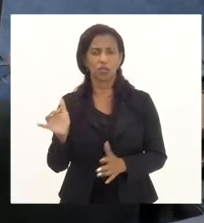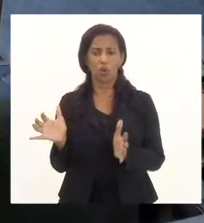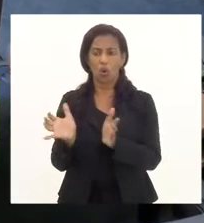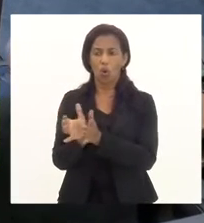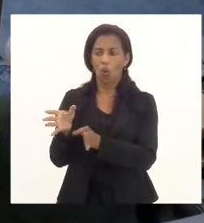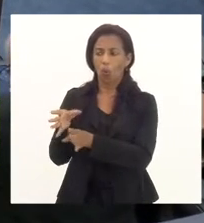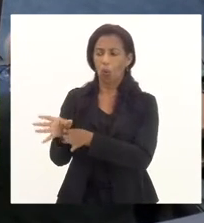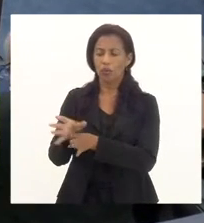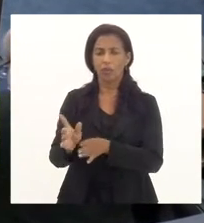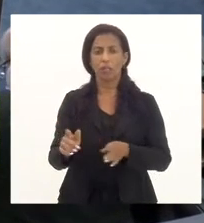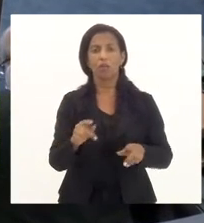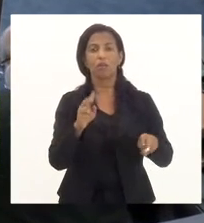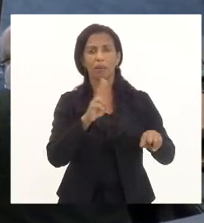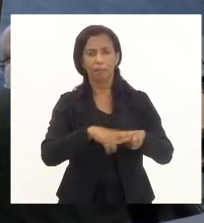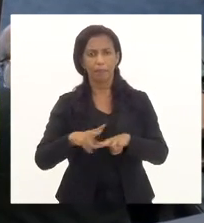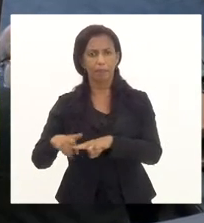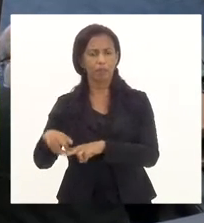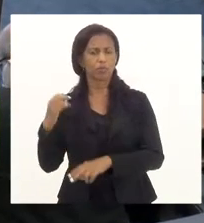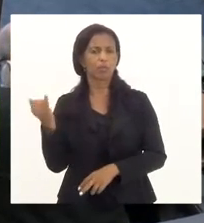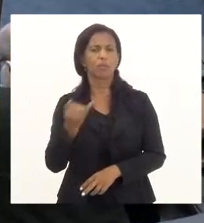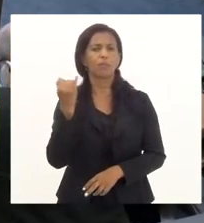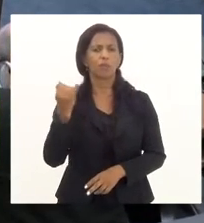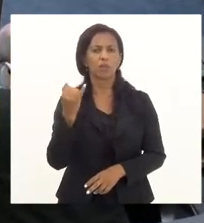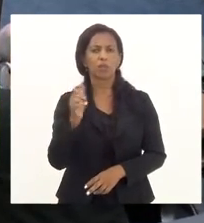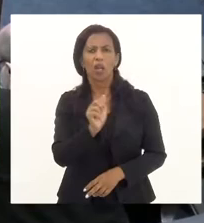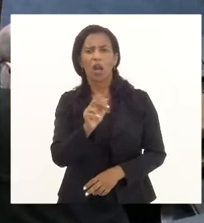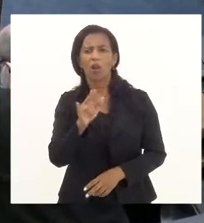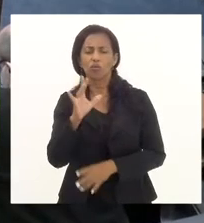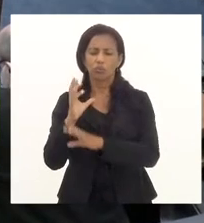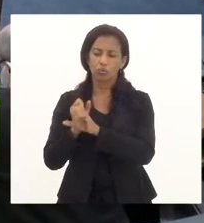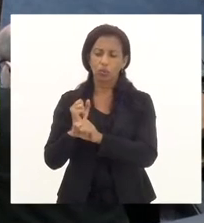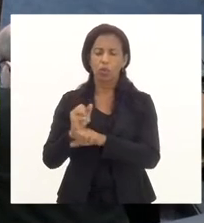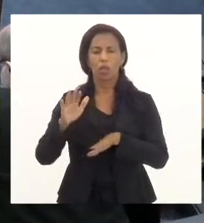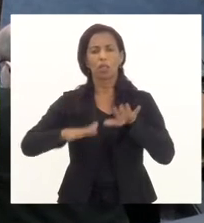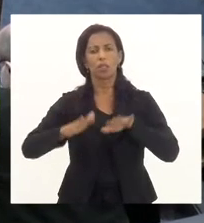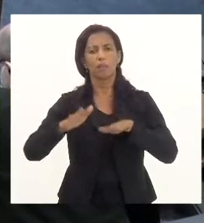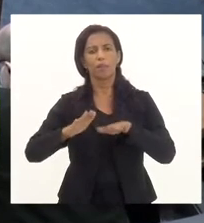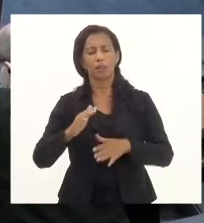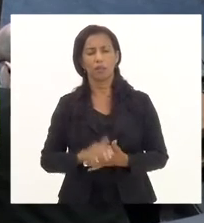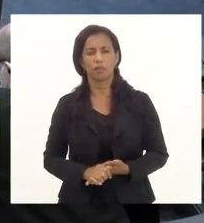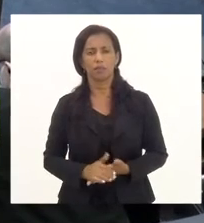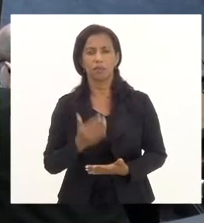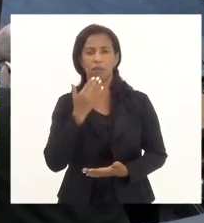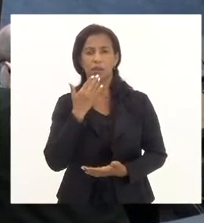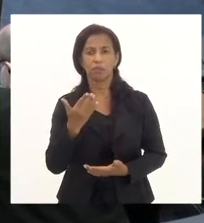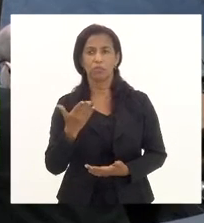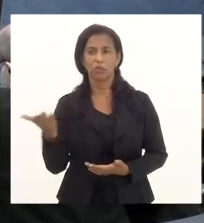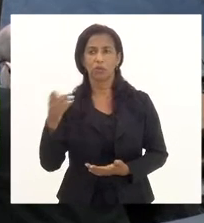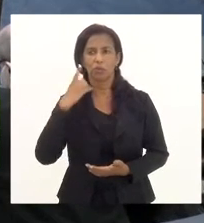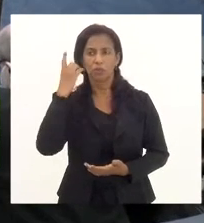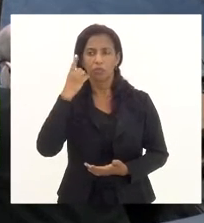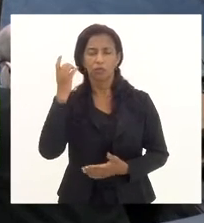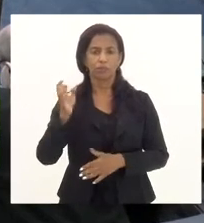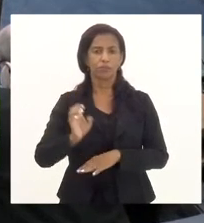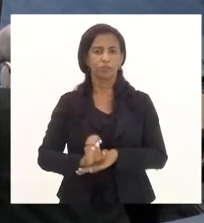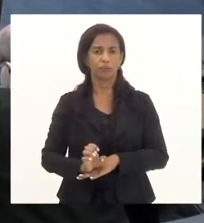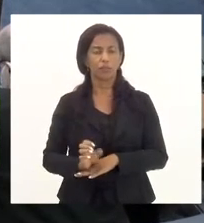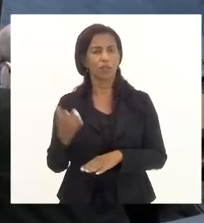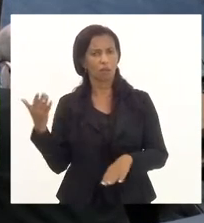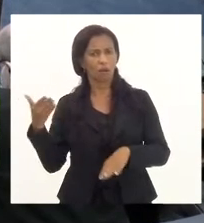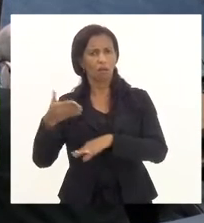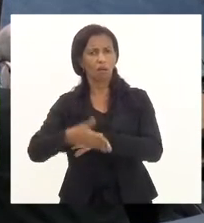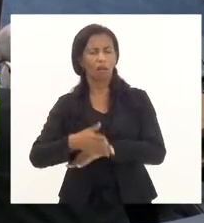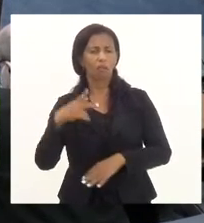é preciso então acho importantíssimo a questão da auditoria independente E aí pediu aos nossos deputados estaduais que